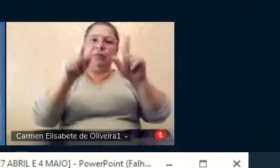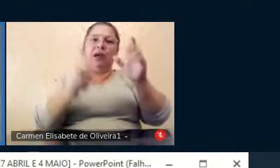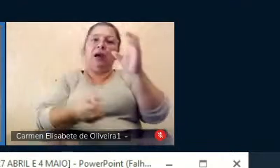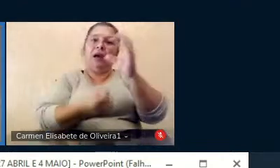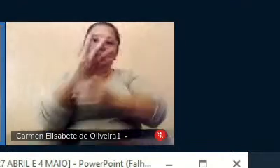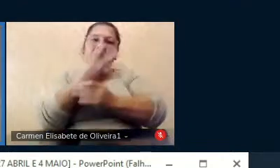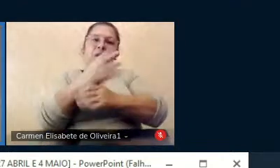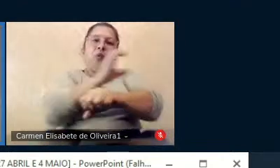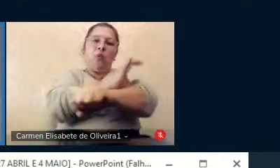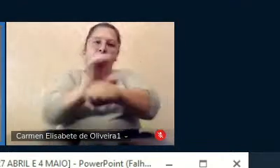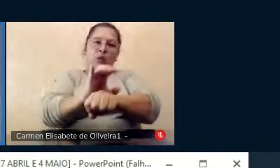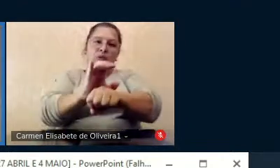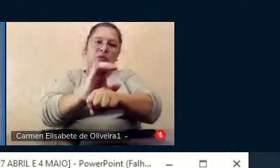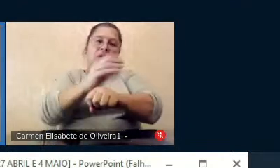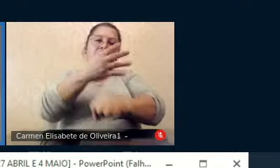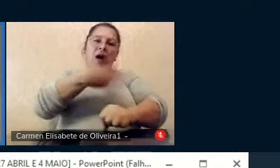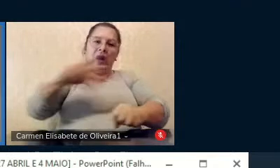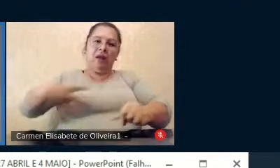criado, curso